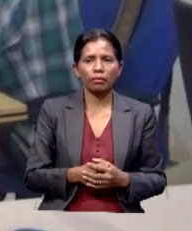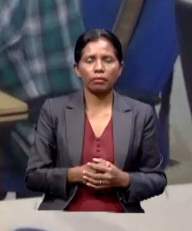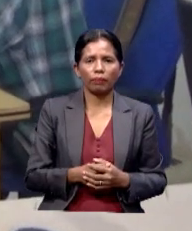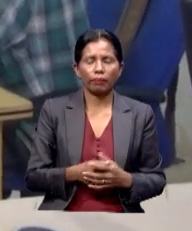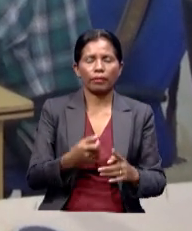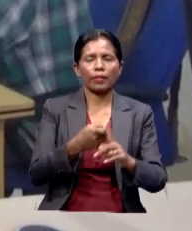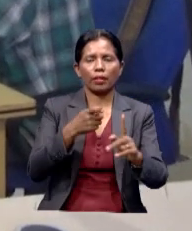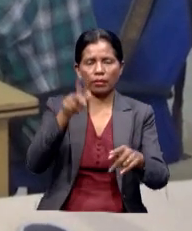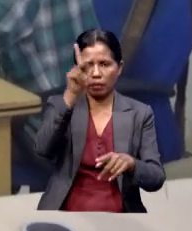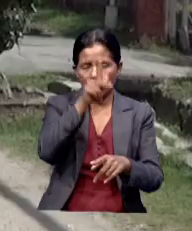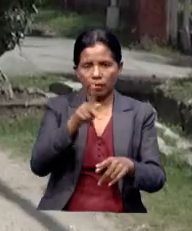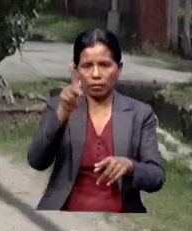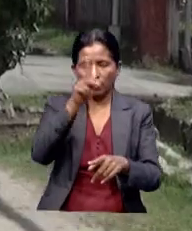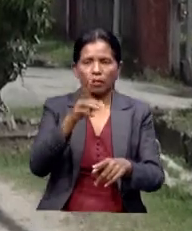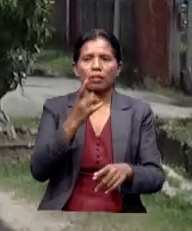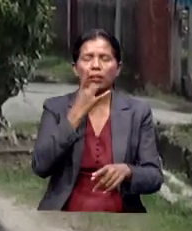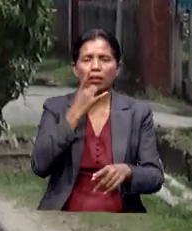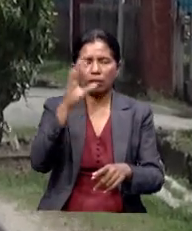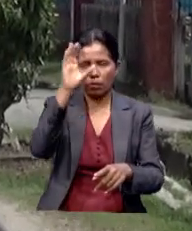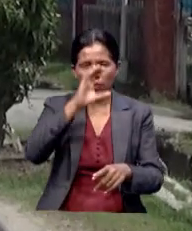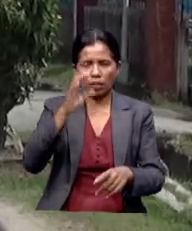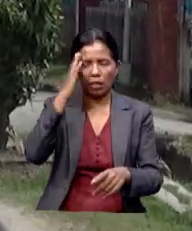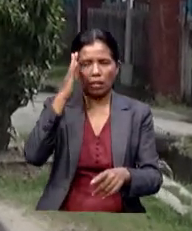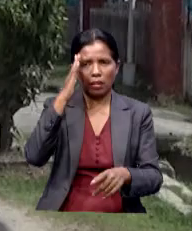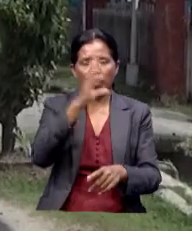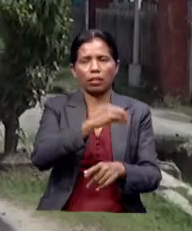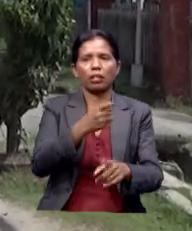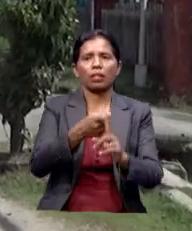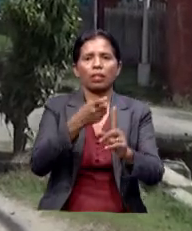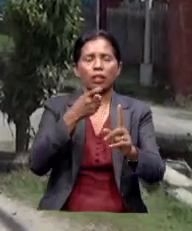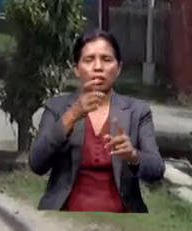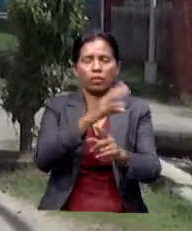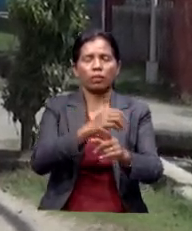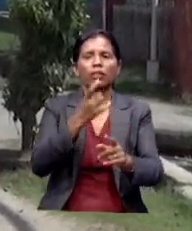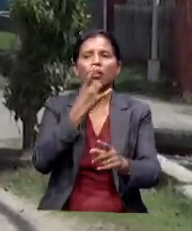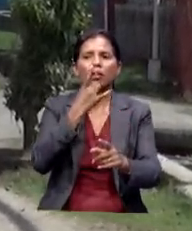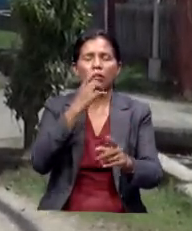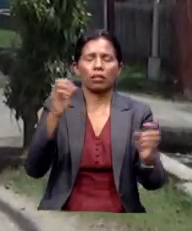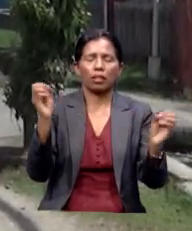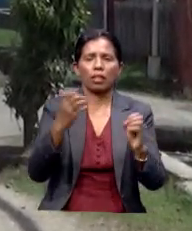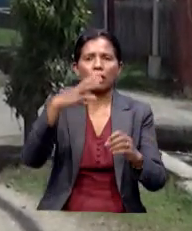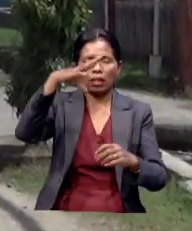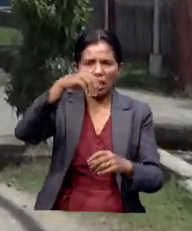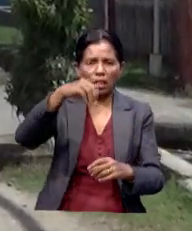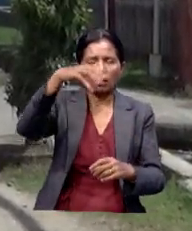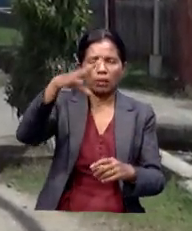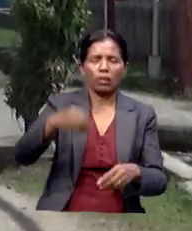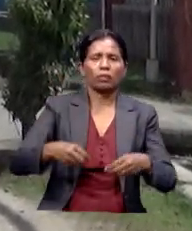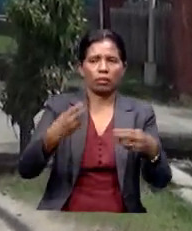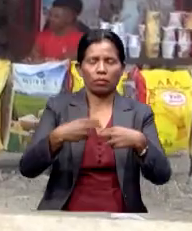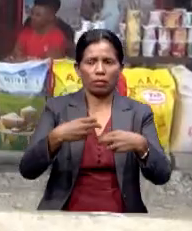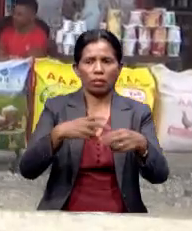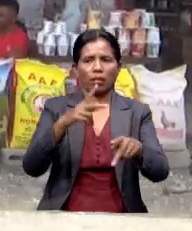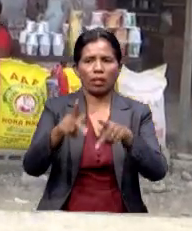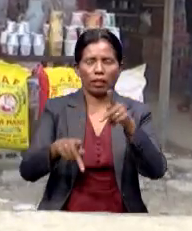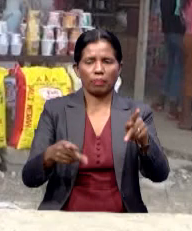Husi pesquisa ni tane consumidor identifica kata ke impacto husa eletricidade nebe lakang mate fo impacto ba comunidade nesa